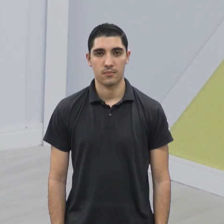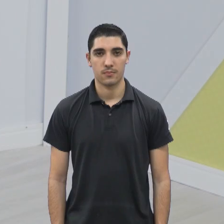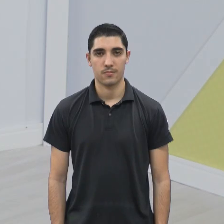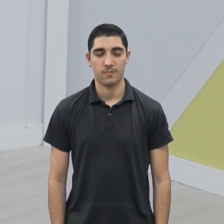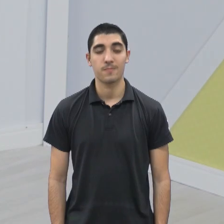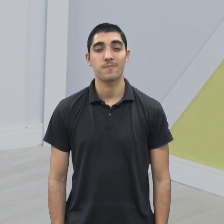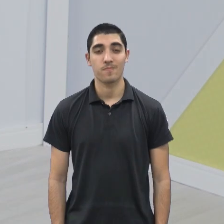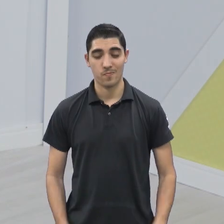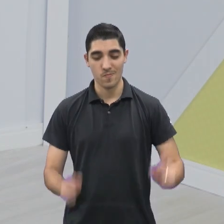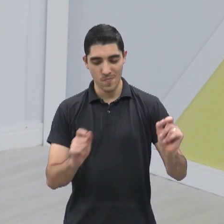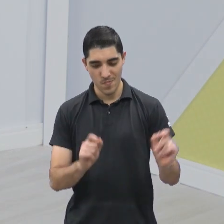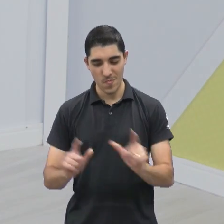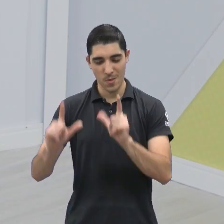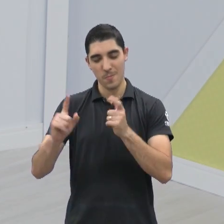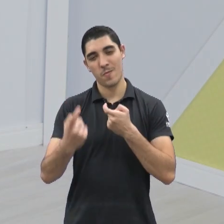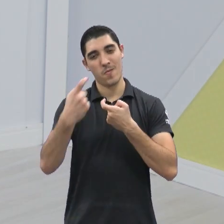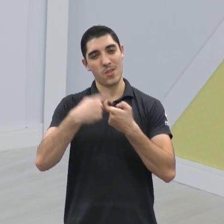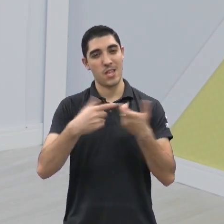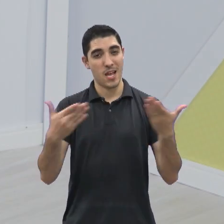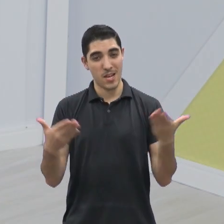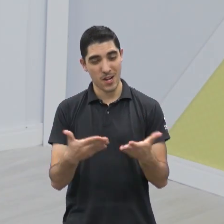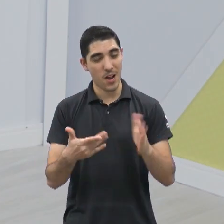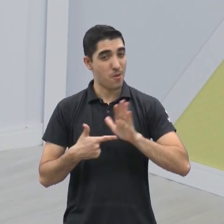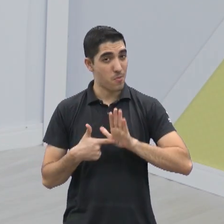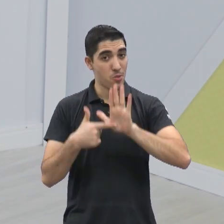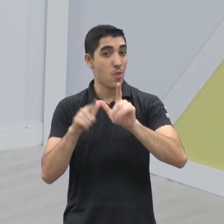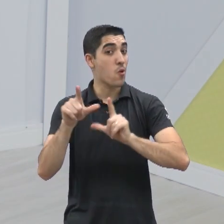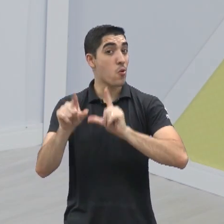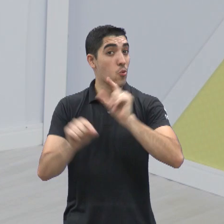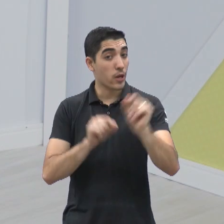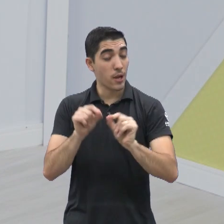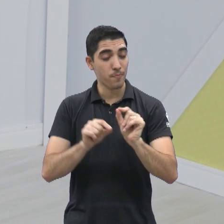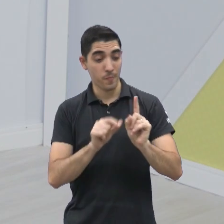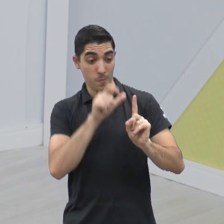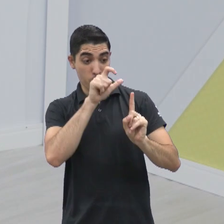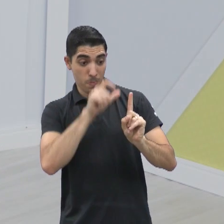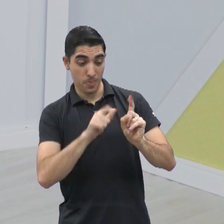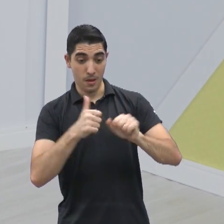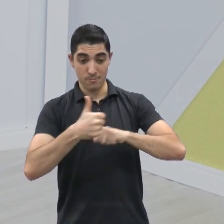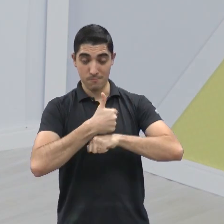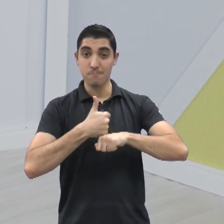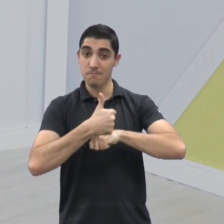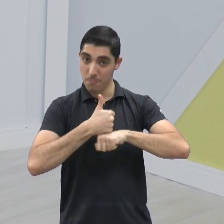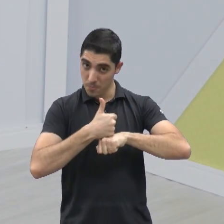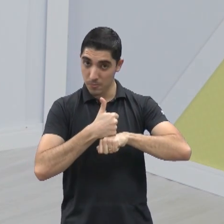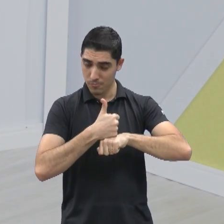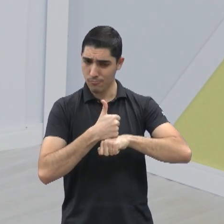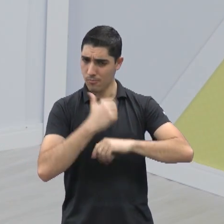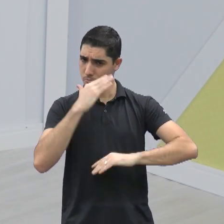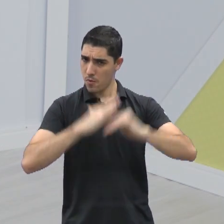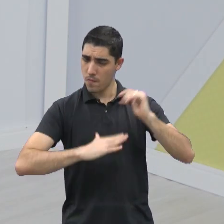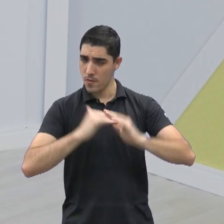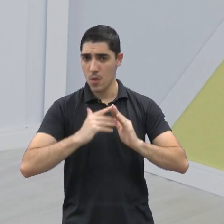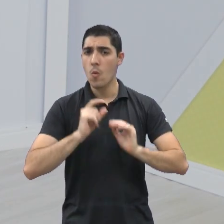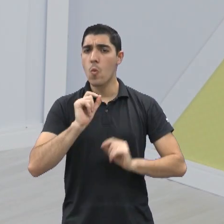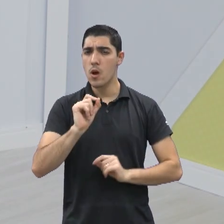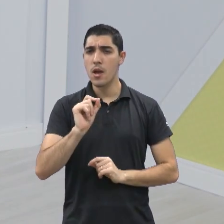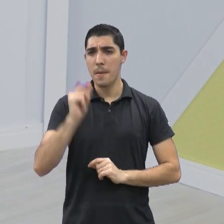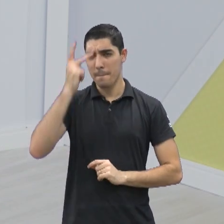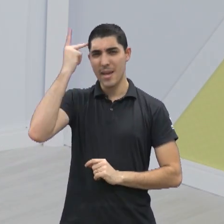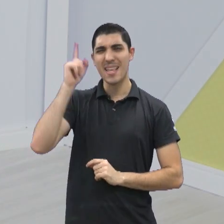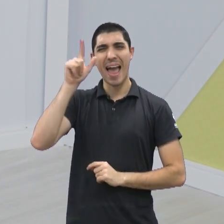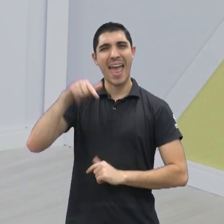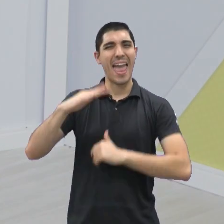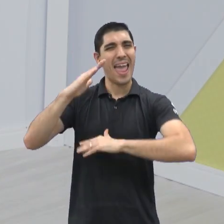Muito bem, estamos de volta com Hora do Esporte para falar de uma profissão que, por incrível que pareça, não é considerada profissão.